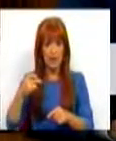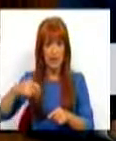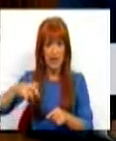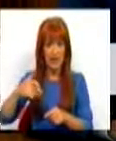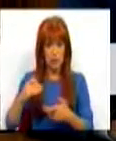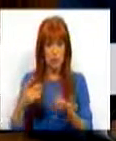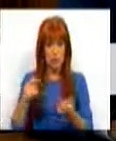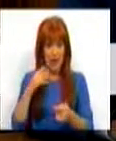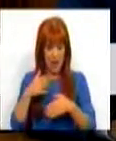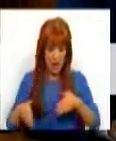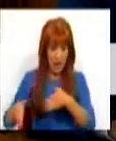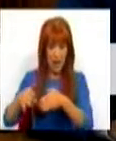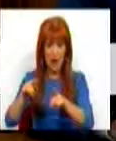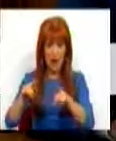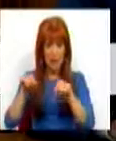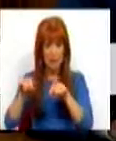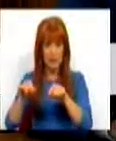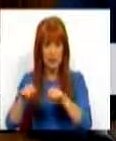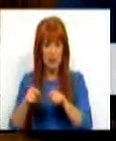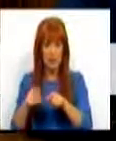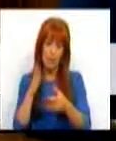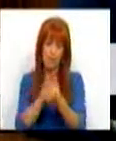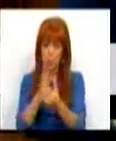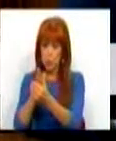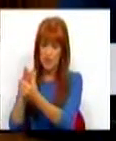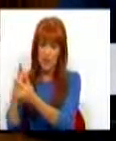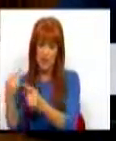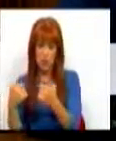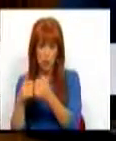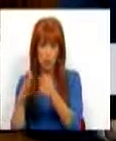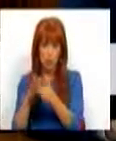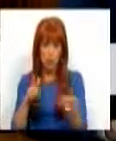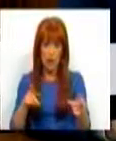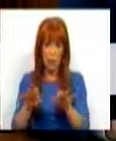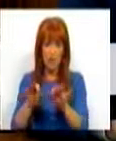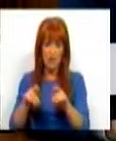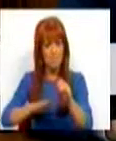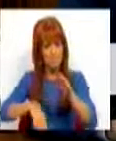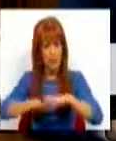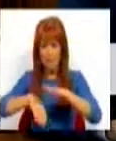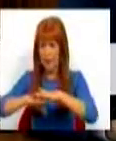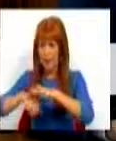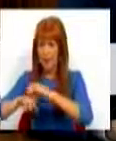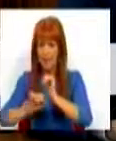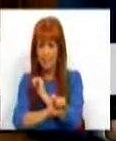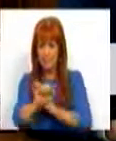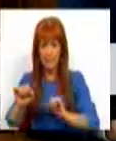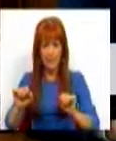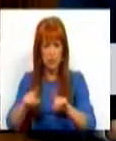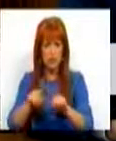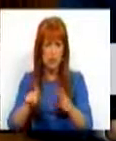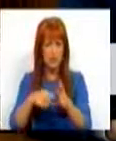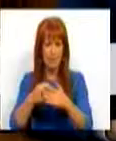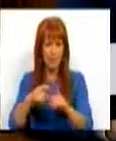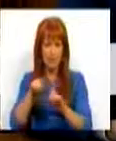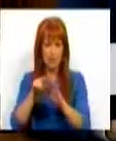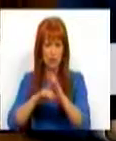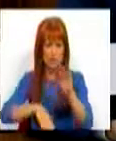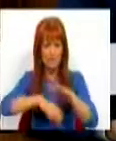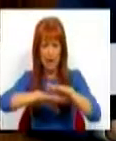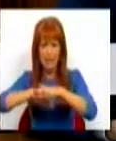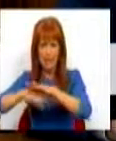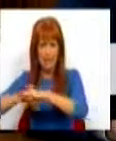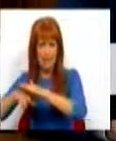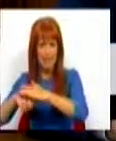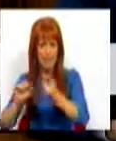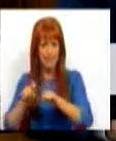que a OITAN tem, esse é o procedimento que terá em relação a todos os ativos que herdou e é nesse formato que o Conselho de Administração e a